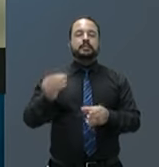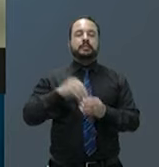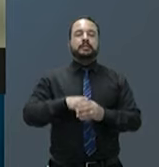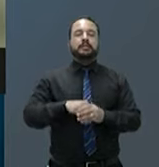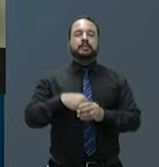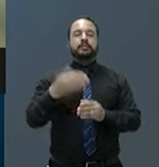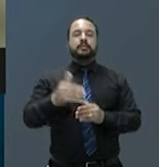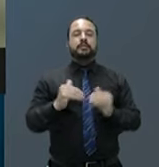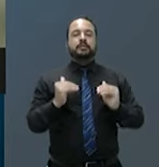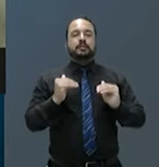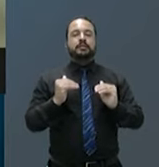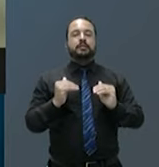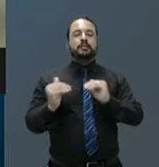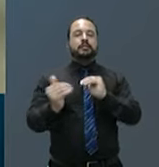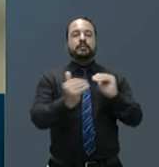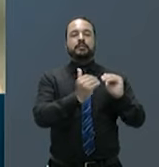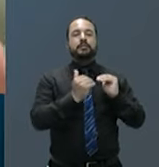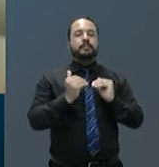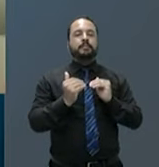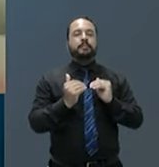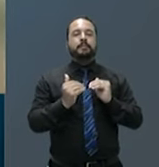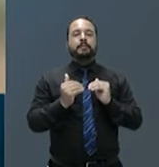instância processual, permitindo que